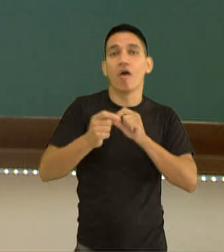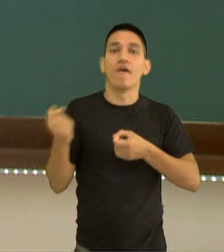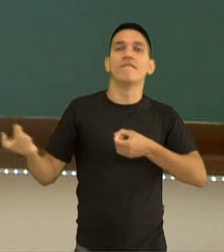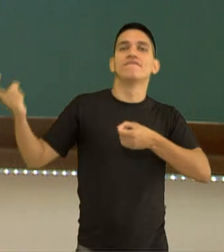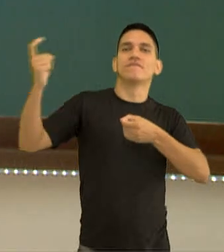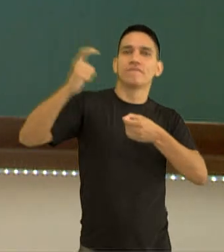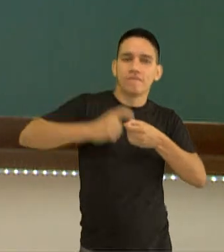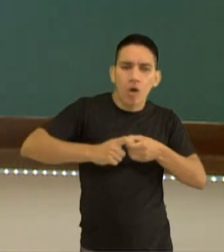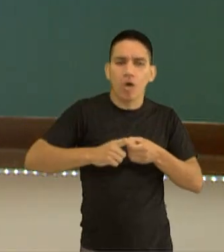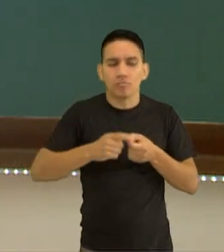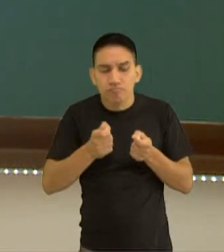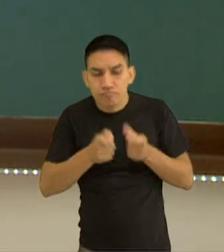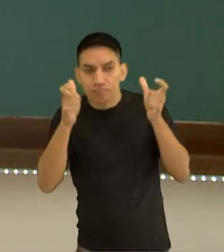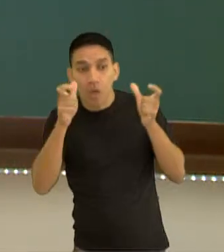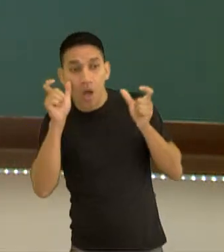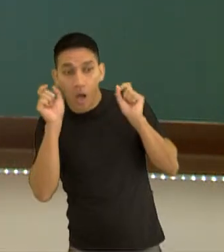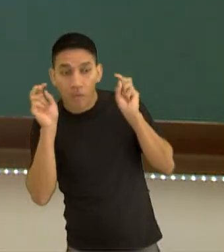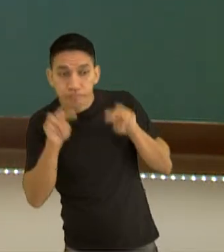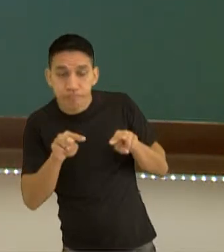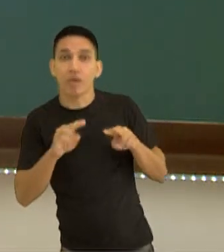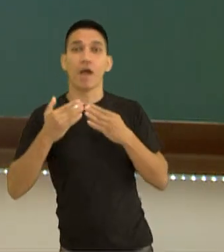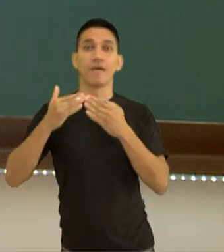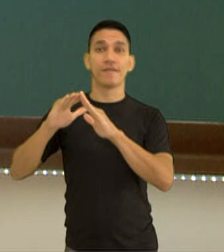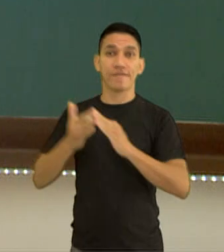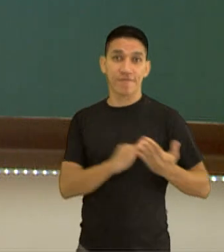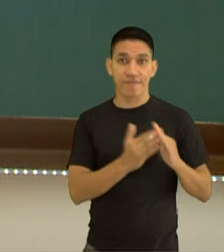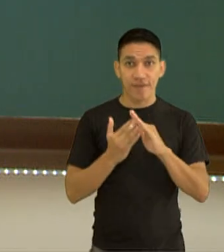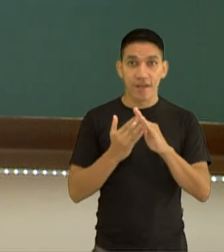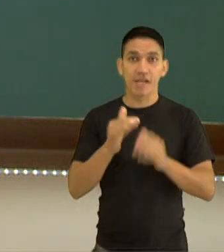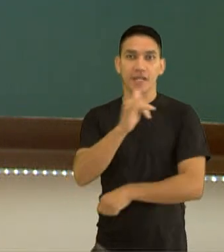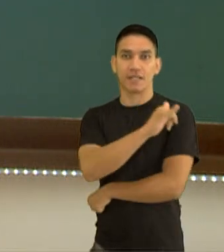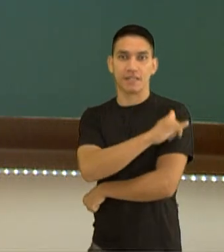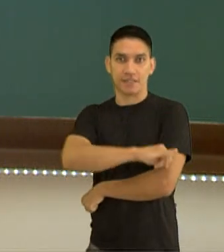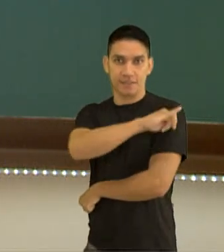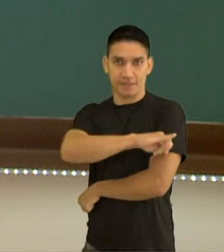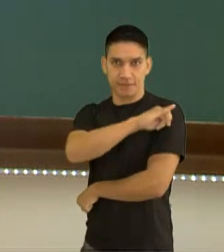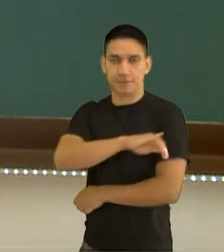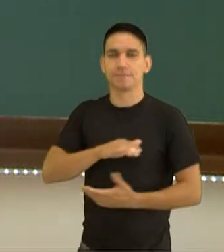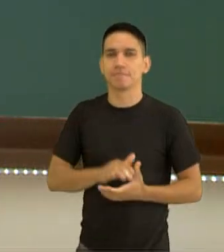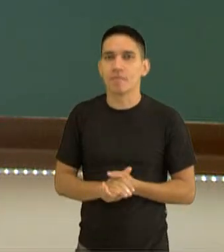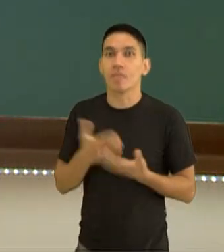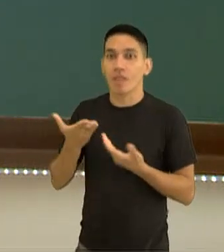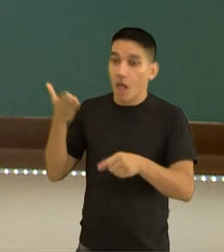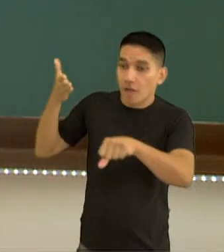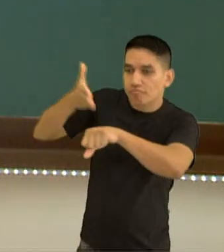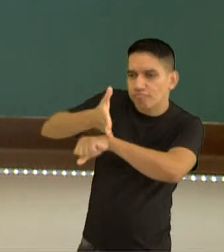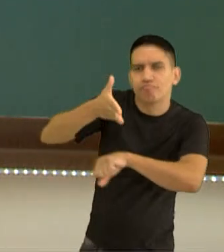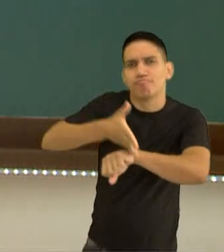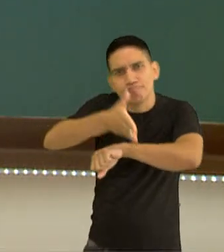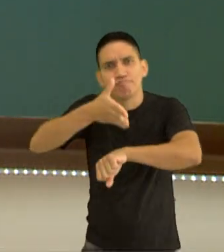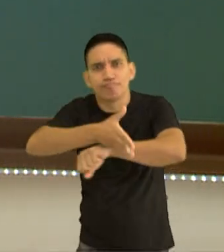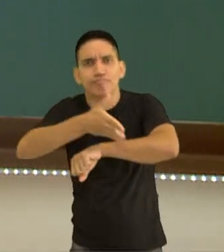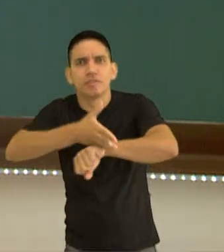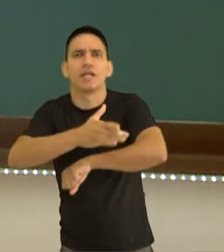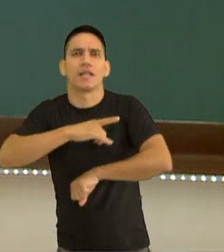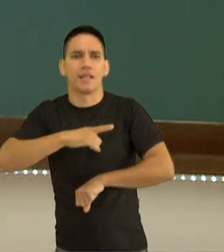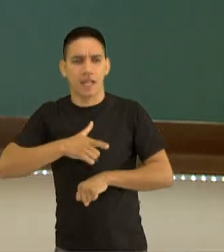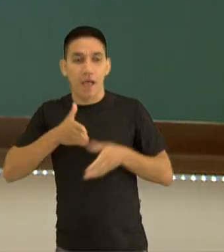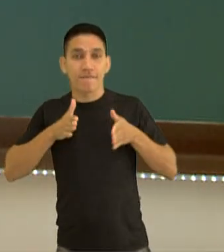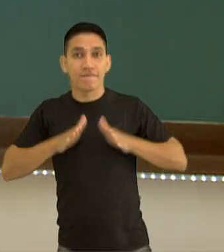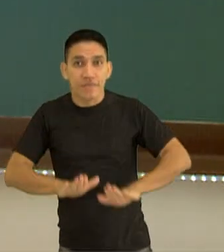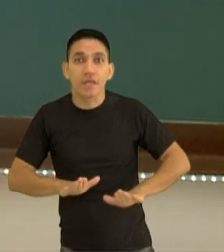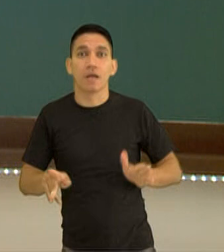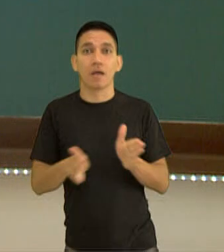voltando os seus olhos às favelas do Rio. E os visitantes estão entrando, estão permanecendo